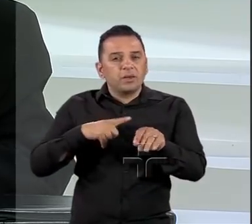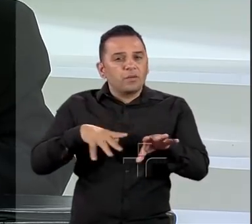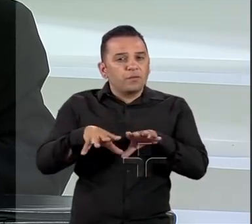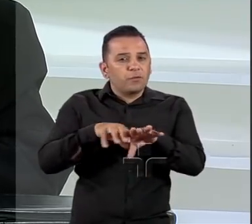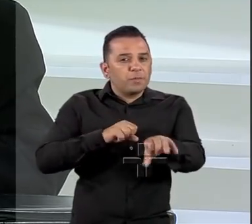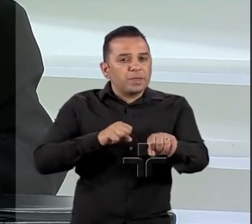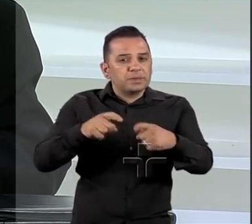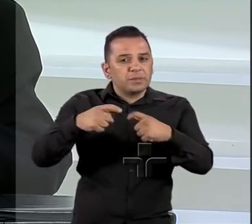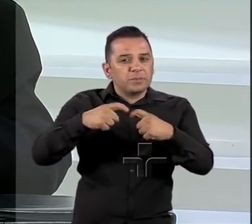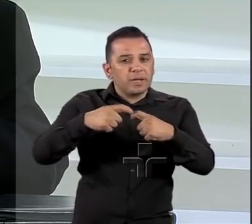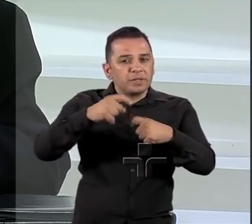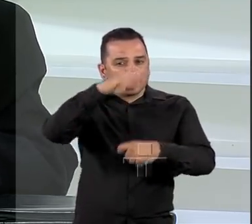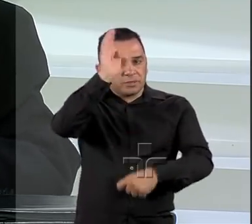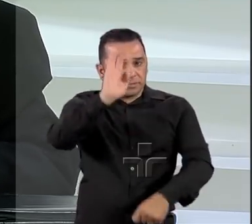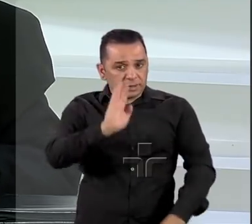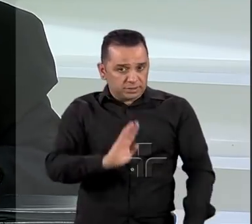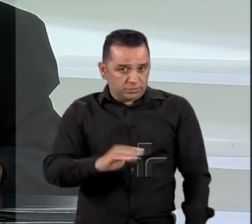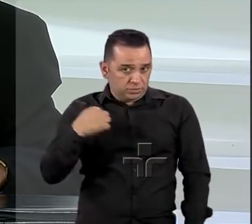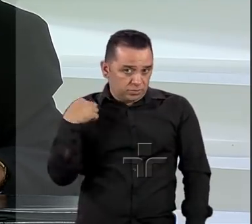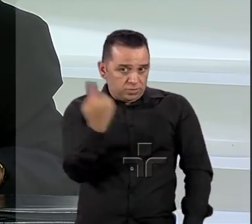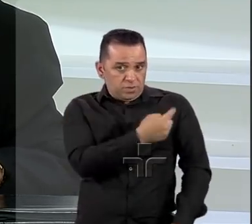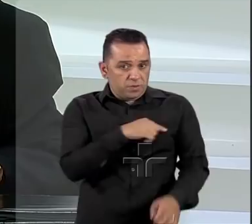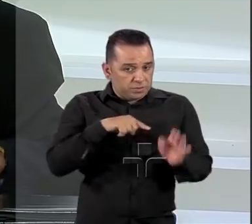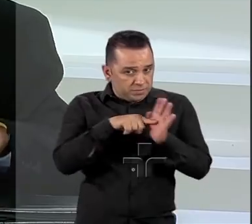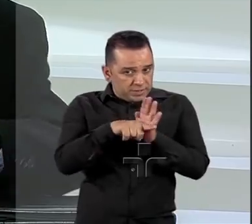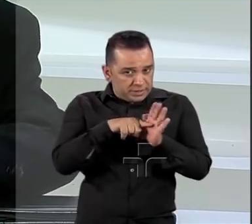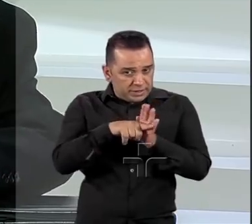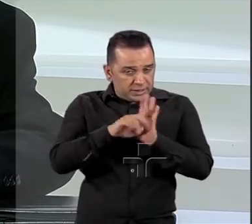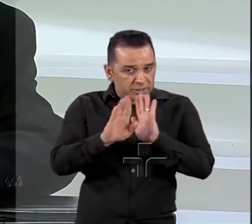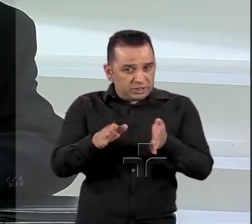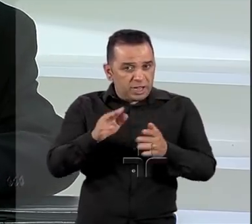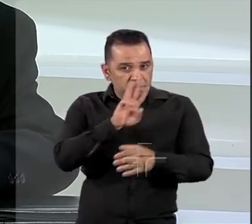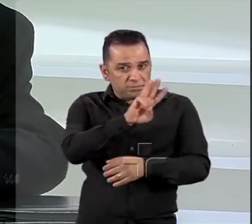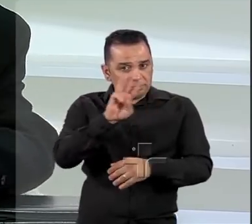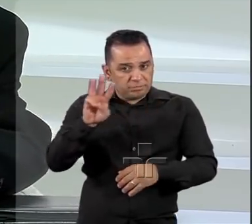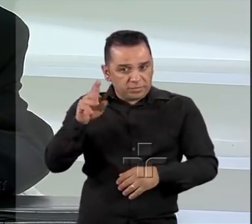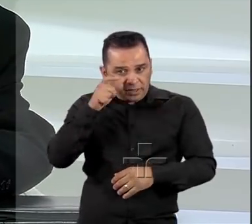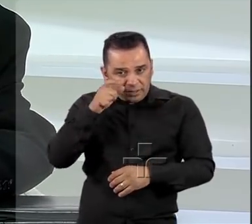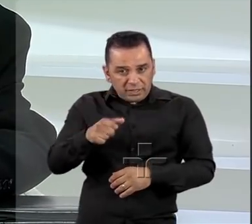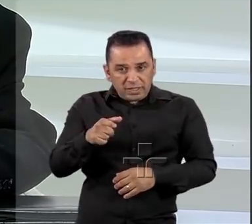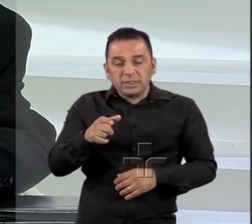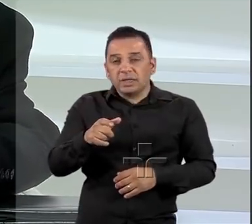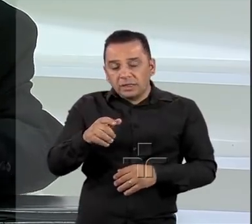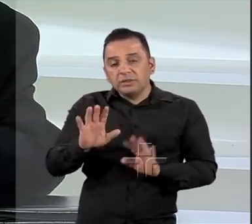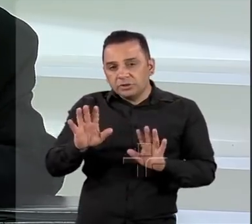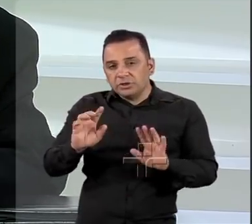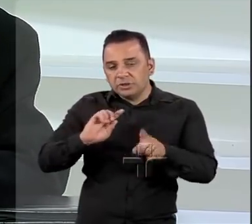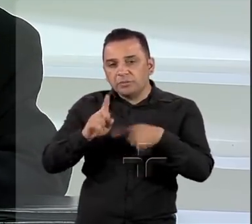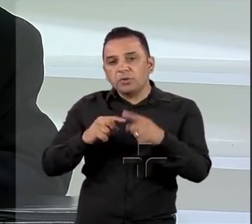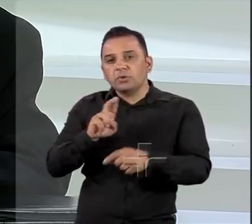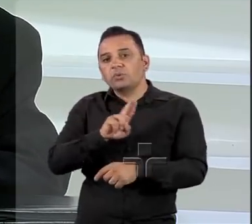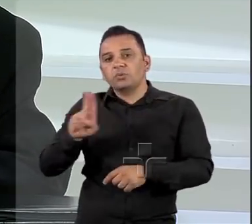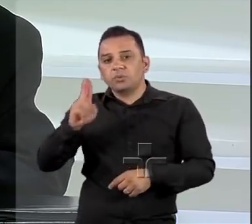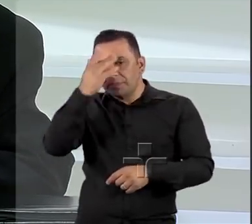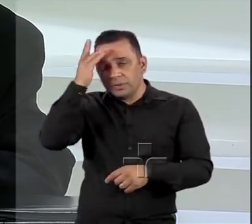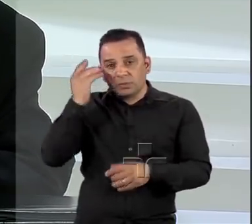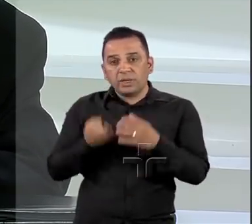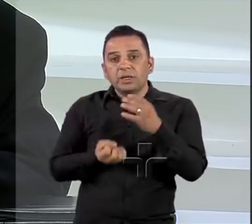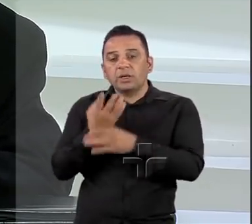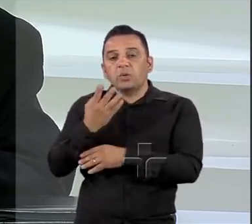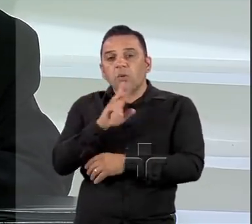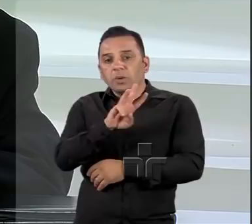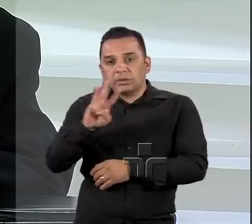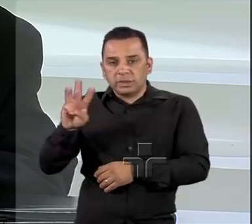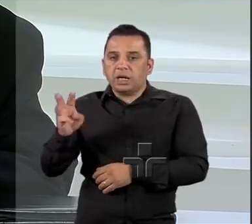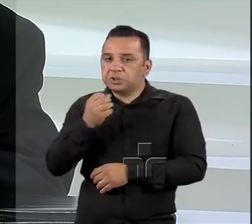um levantamento, eu tenho aqui num site muito interessante, depois quero dar até crédito a quem bolou e alimenta